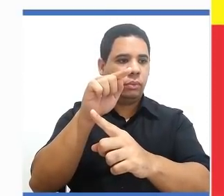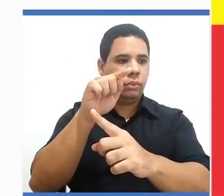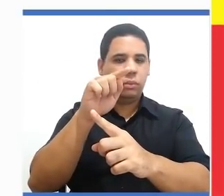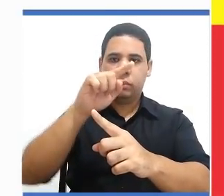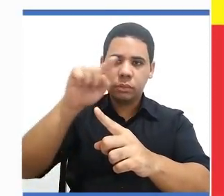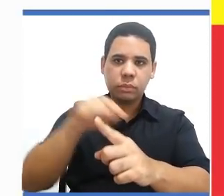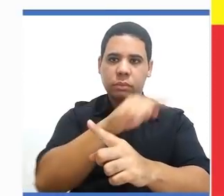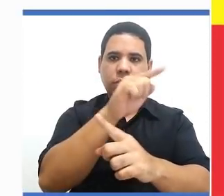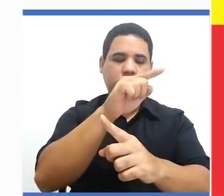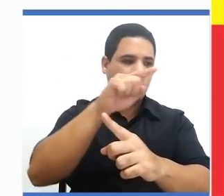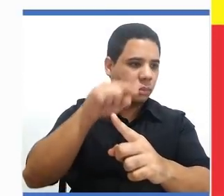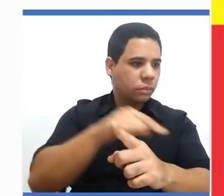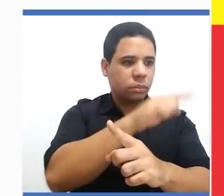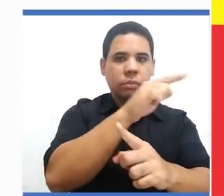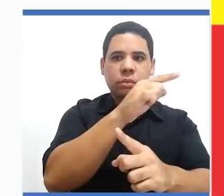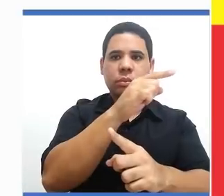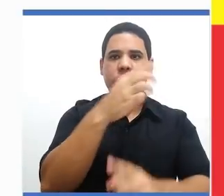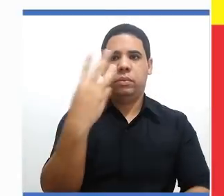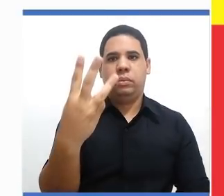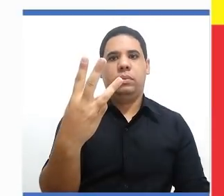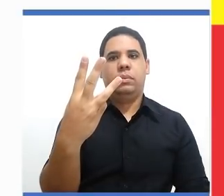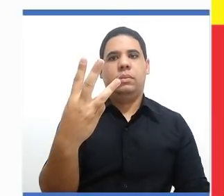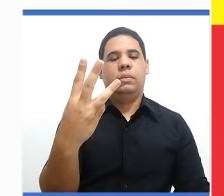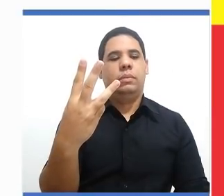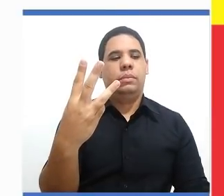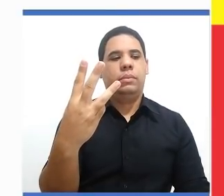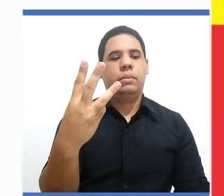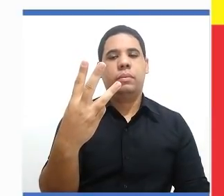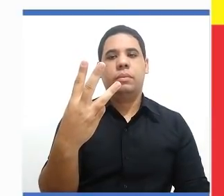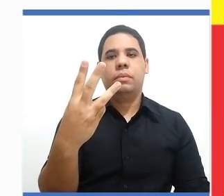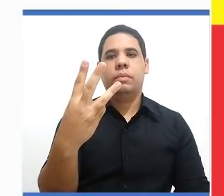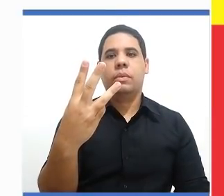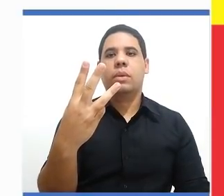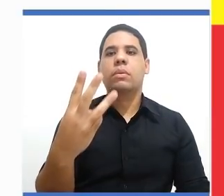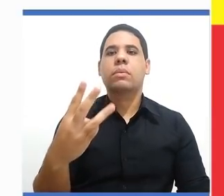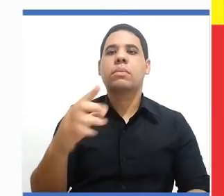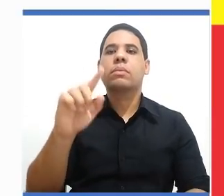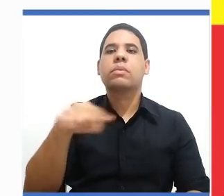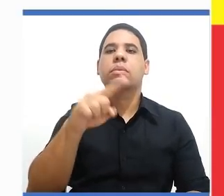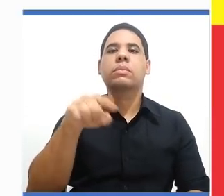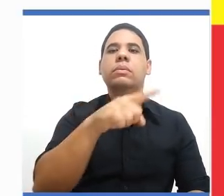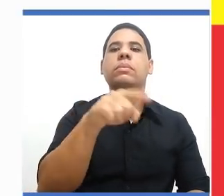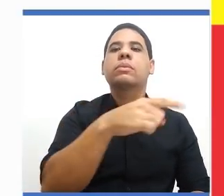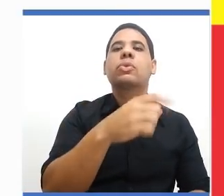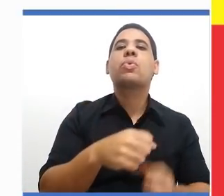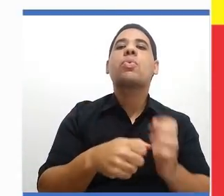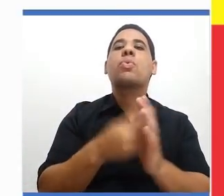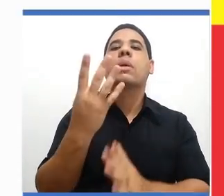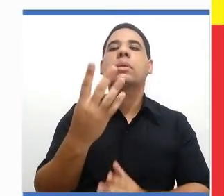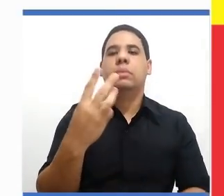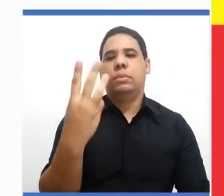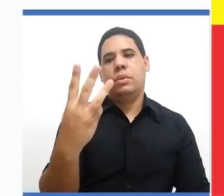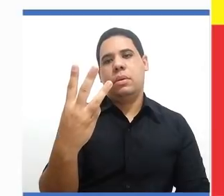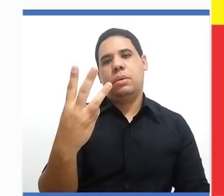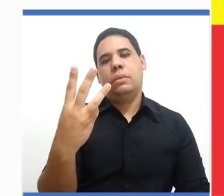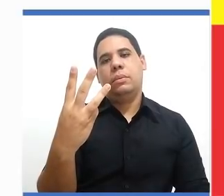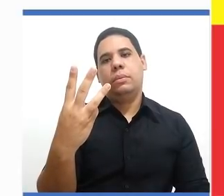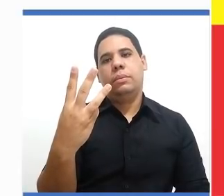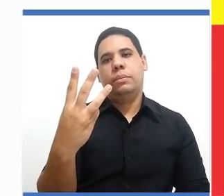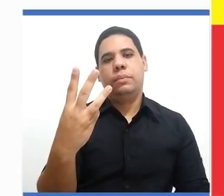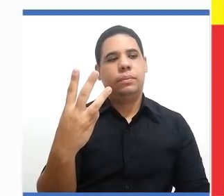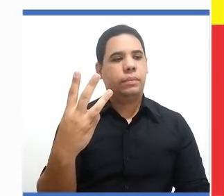pulo. Quilograma, outro pulo. Nós temos 3 pulos. Quantas casas você vai andar? Show de bola, isso mesmo.